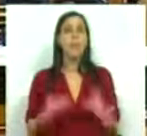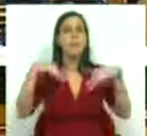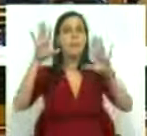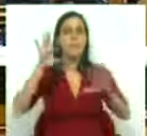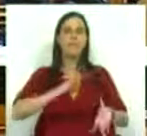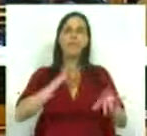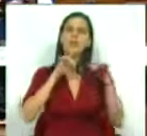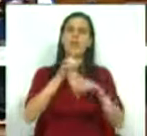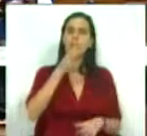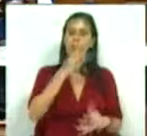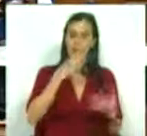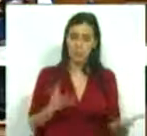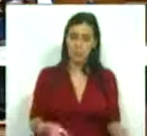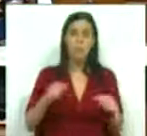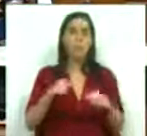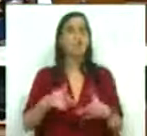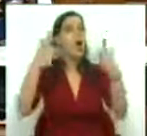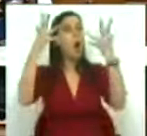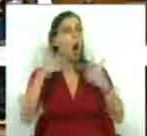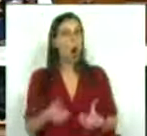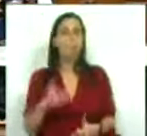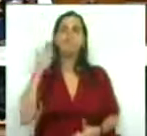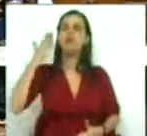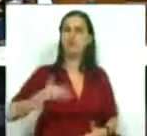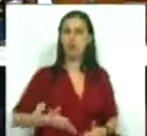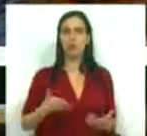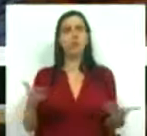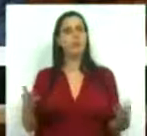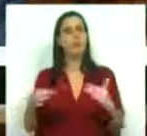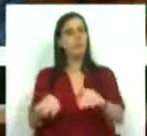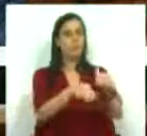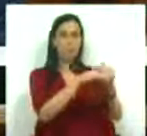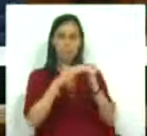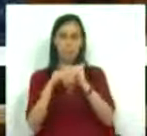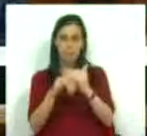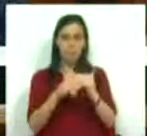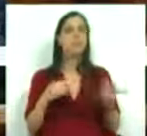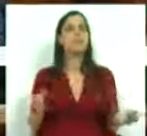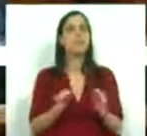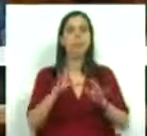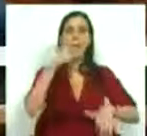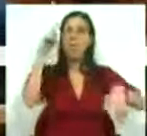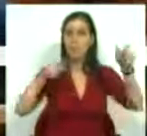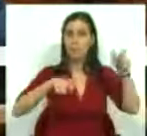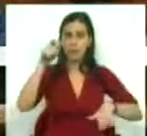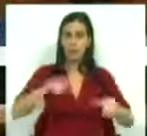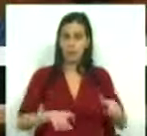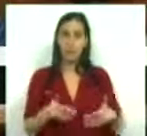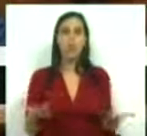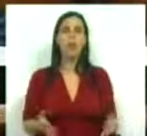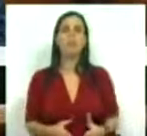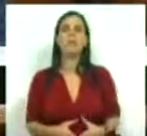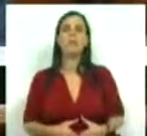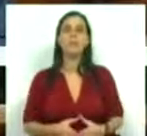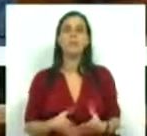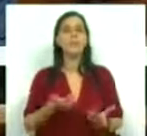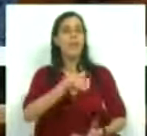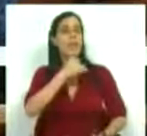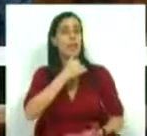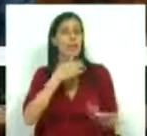Mas, senhores deputados, este orçamento é também justo e equitativo entre os cidadãos.